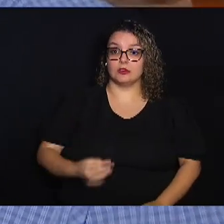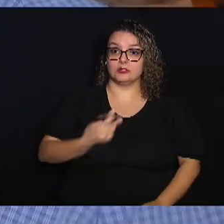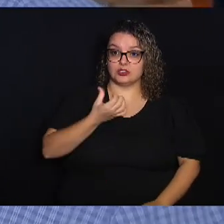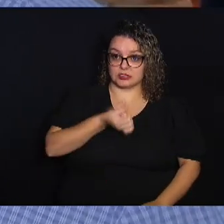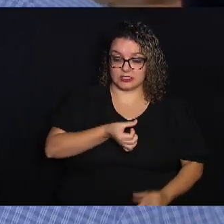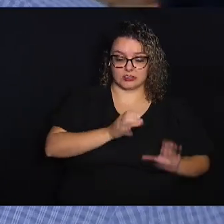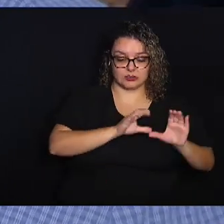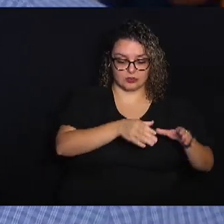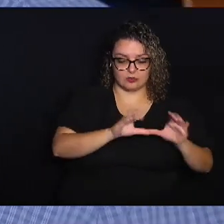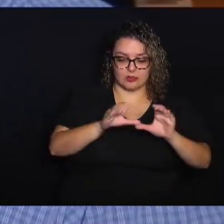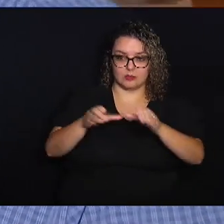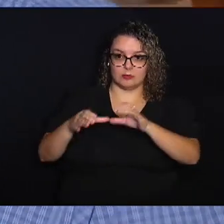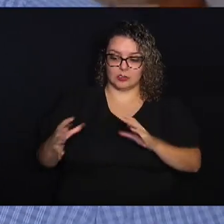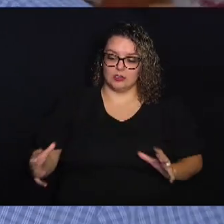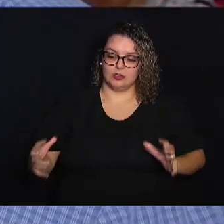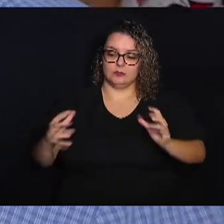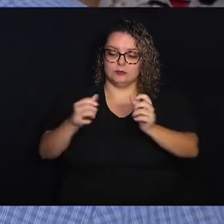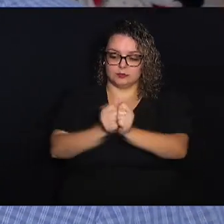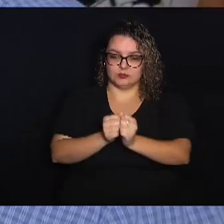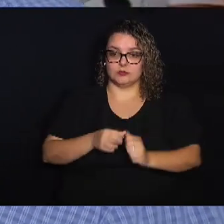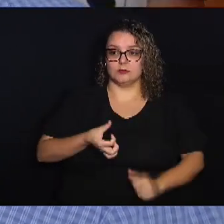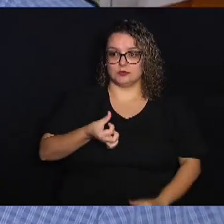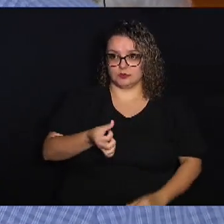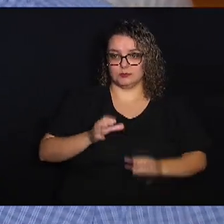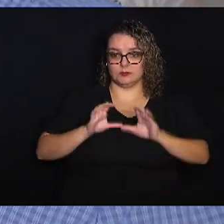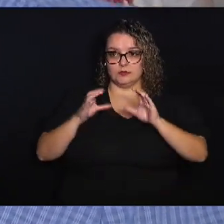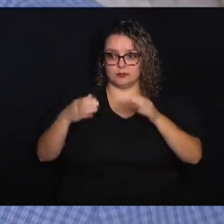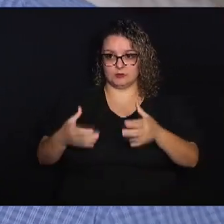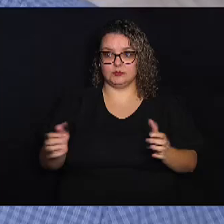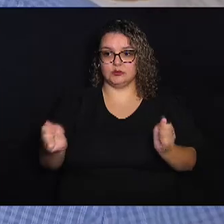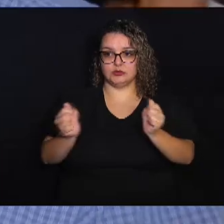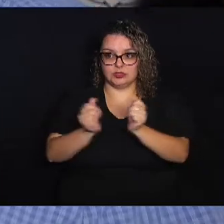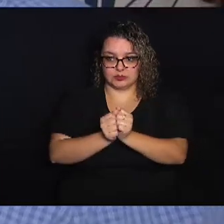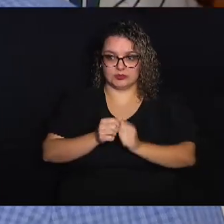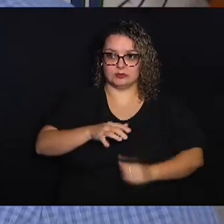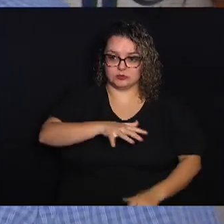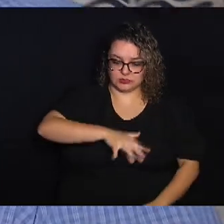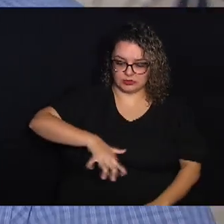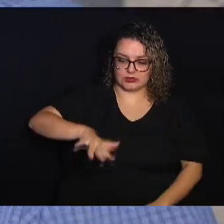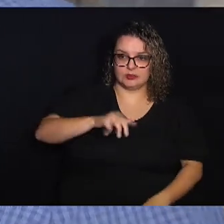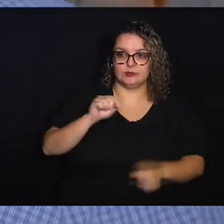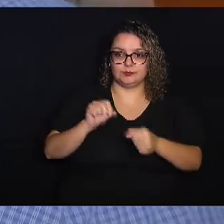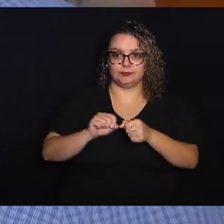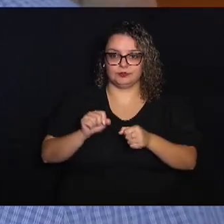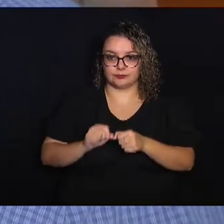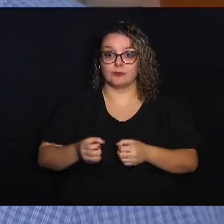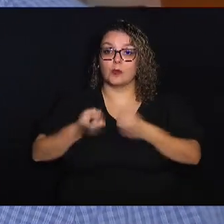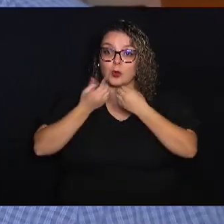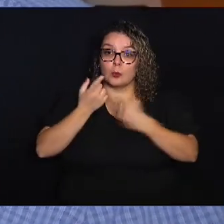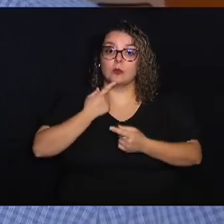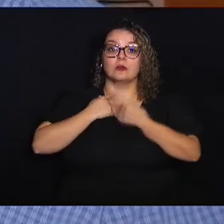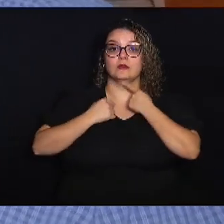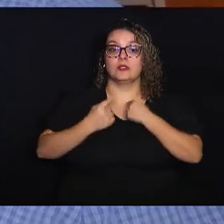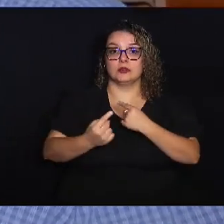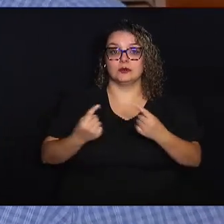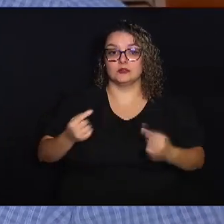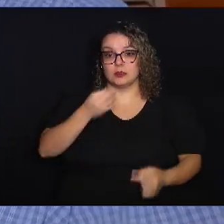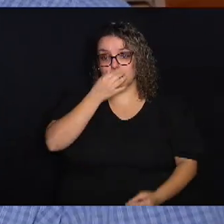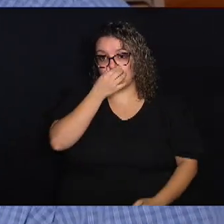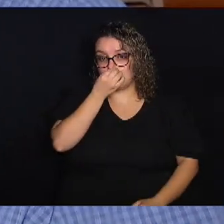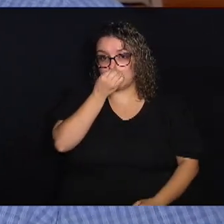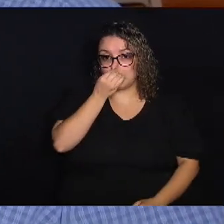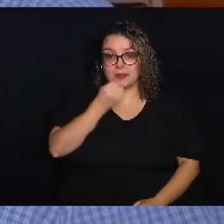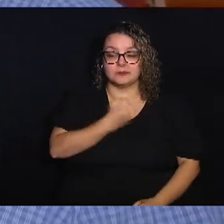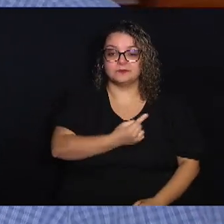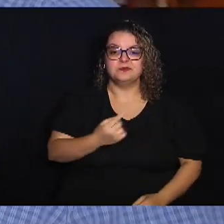6 comunidades. Então nós reunimos o povo das nossas 6 comunidades e aí então ela é realizada com a boa vontade de cada um, cada